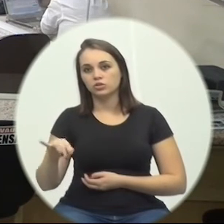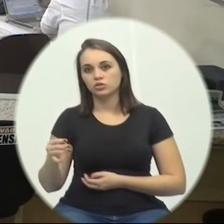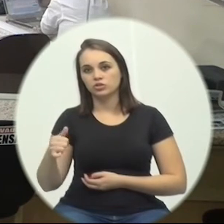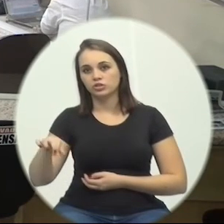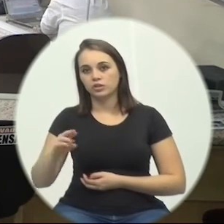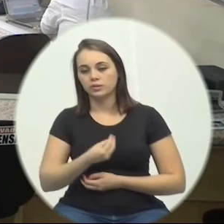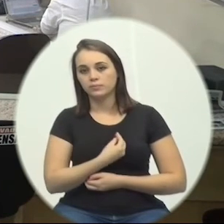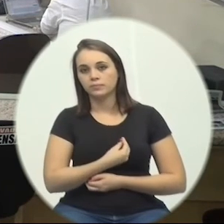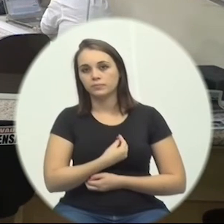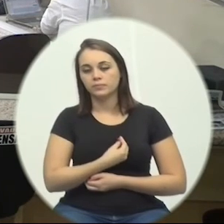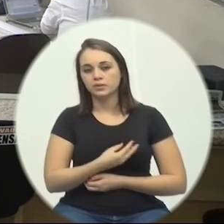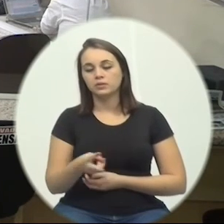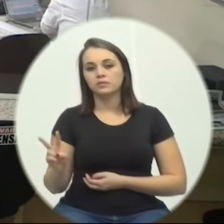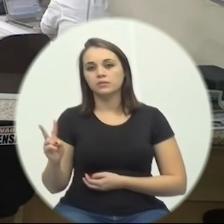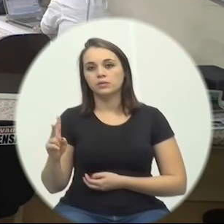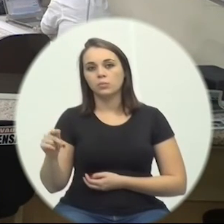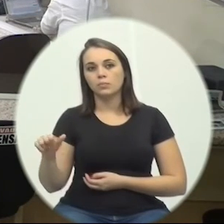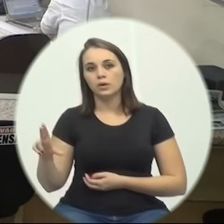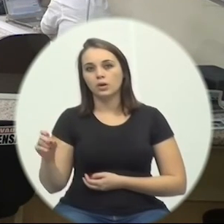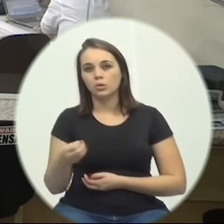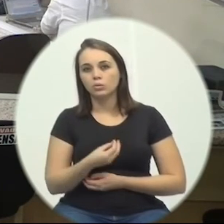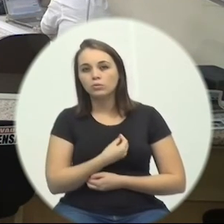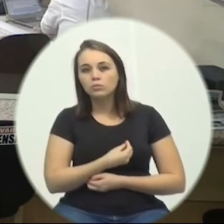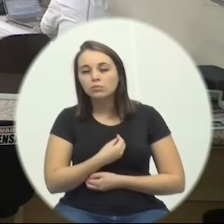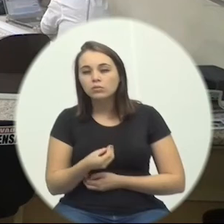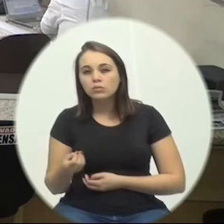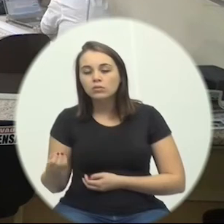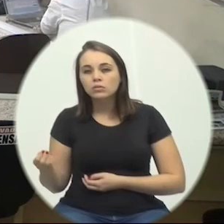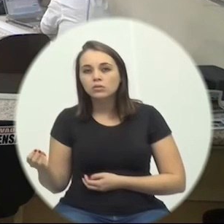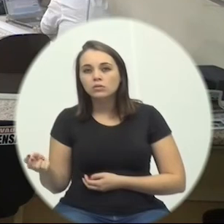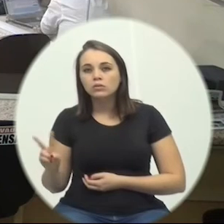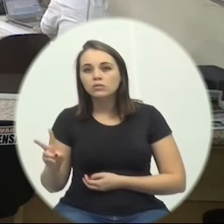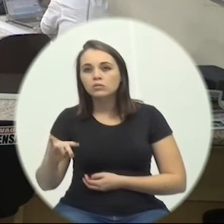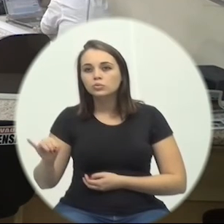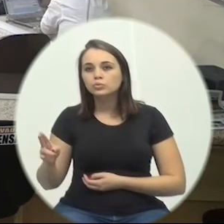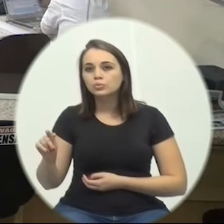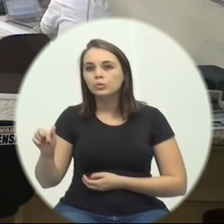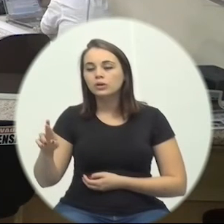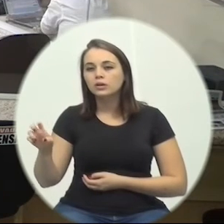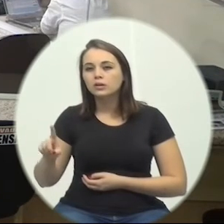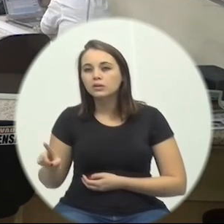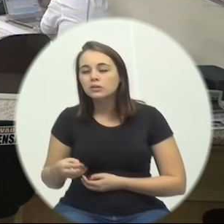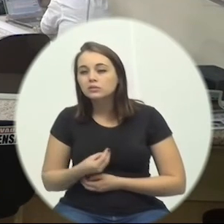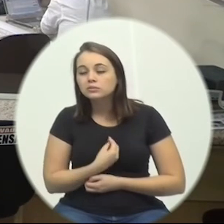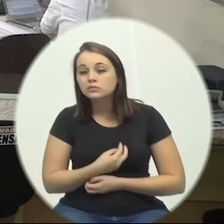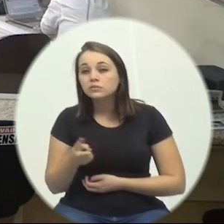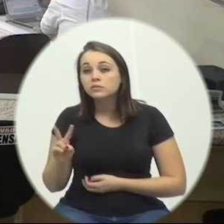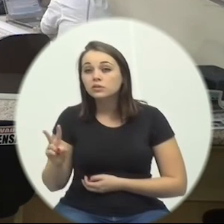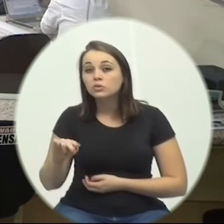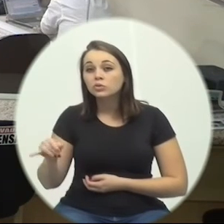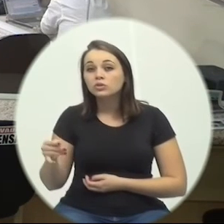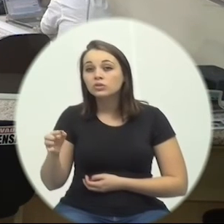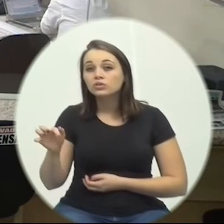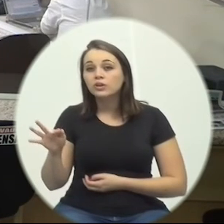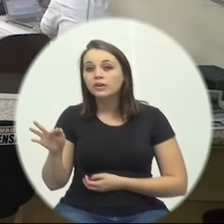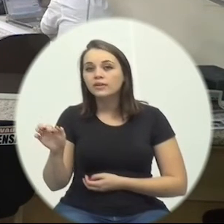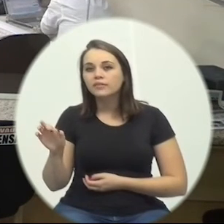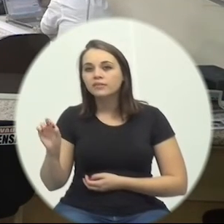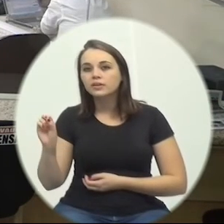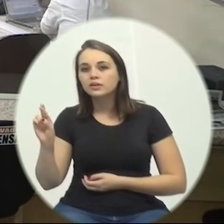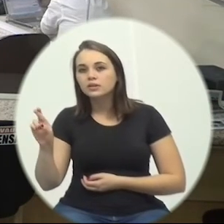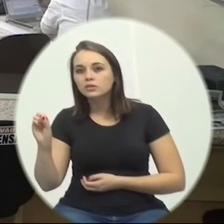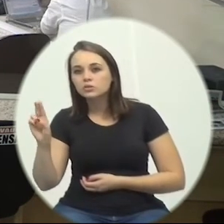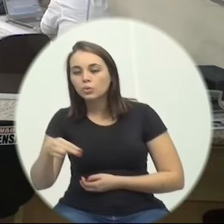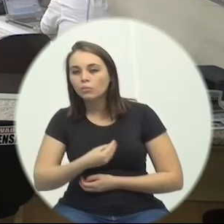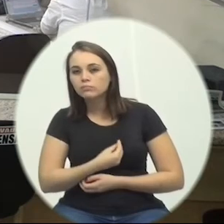Jair. Presente, vereador Paulo Fernandes. Presente, vereador Juarez Jesus. Presente, vereador Jefferson Monteiro. Presente,